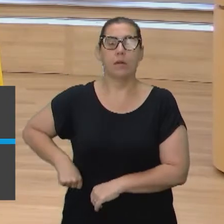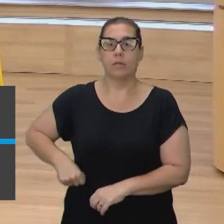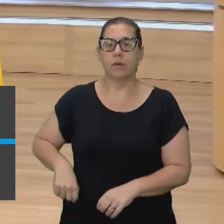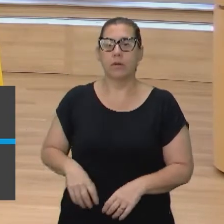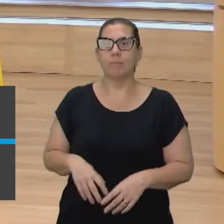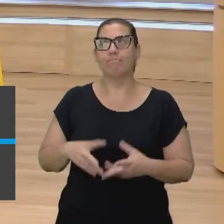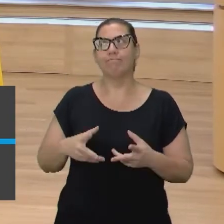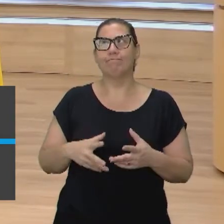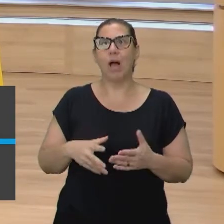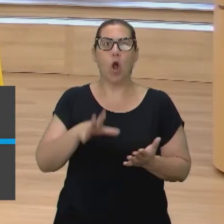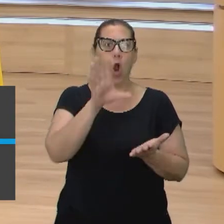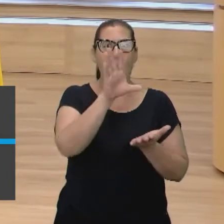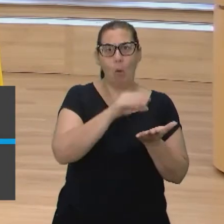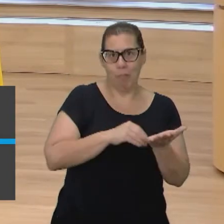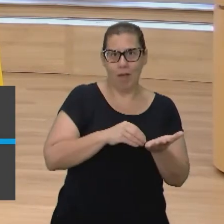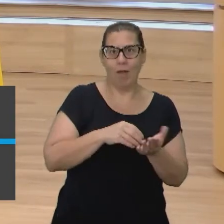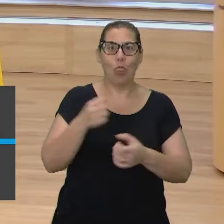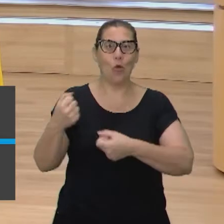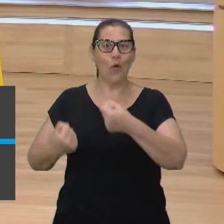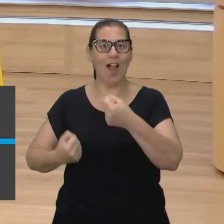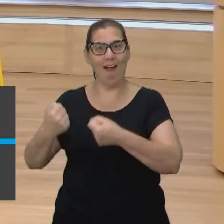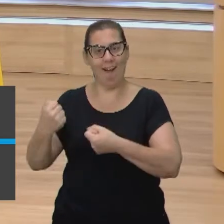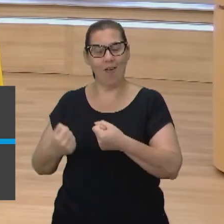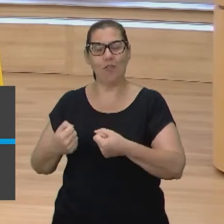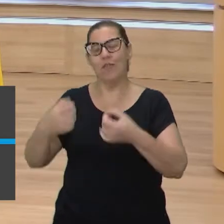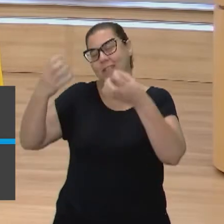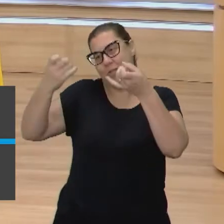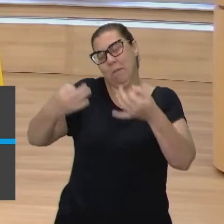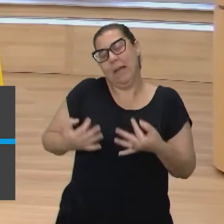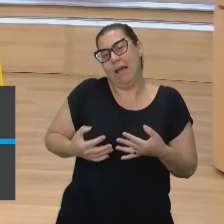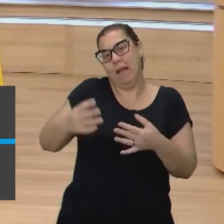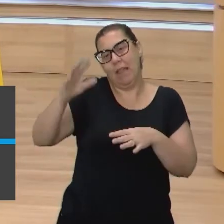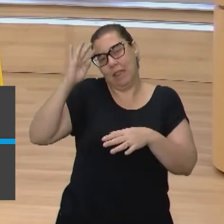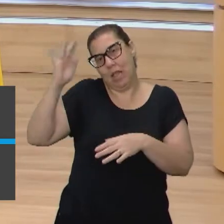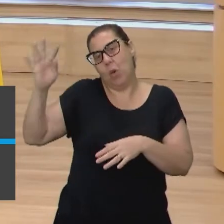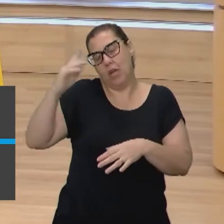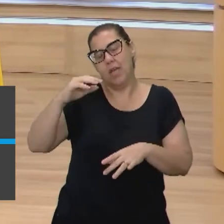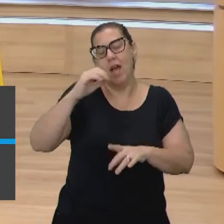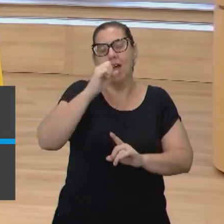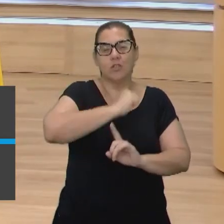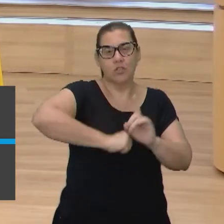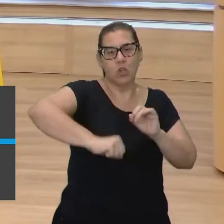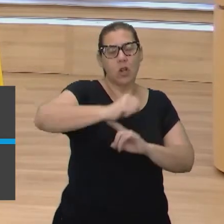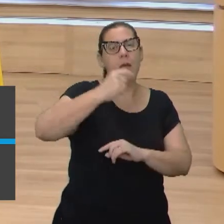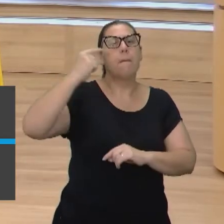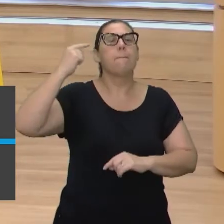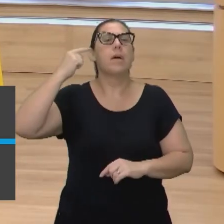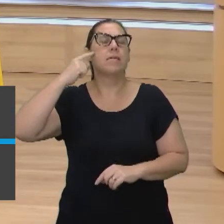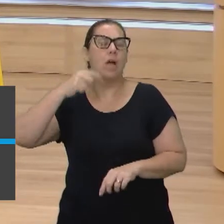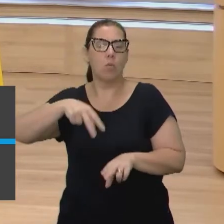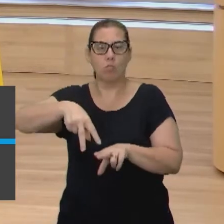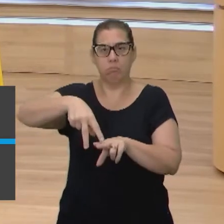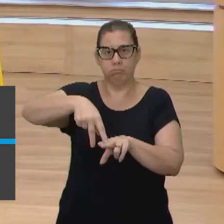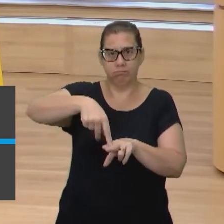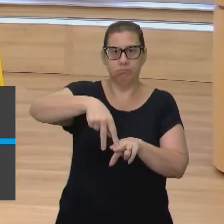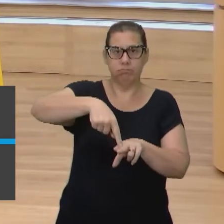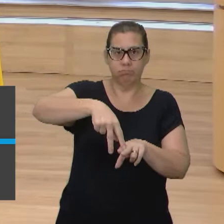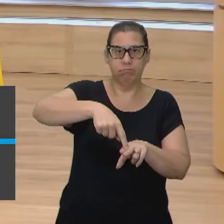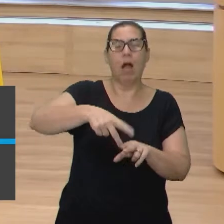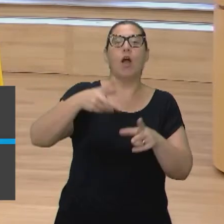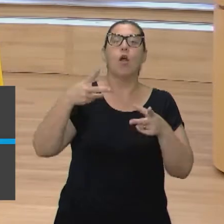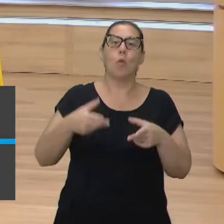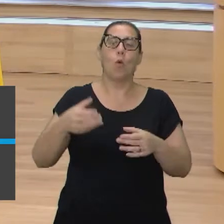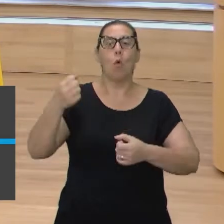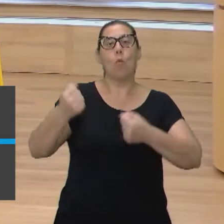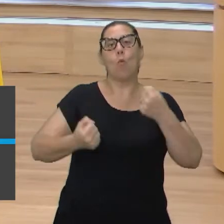carro. Então, conforme eu for explicando aqui a teoria de sociologia, a gente vai pensar no skate como um carro e